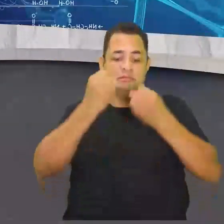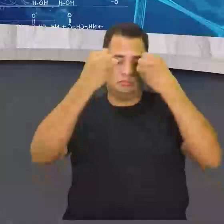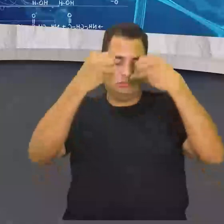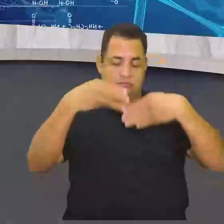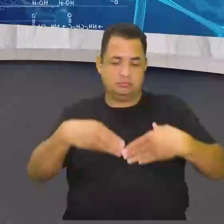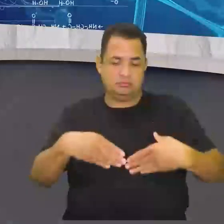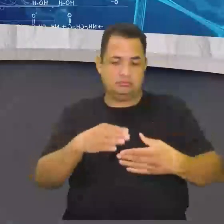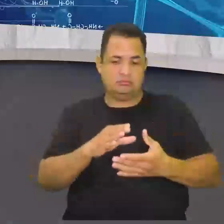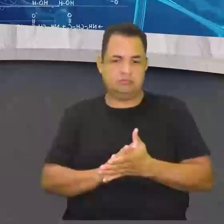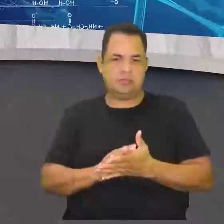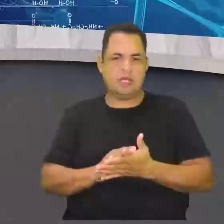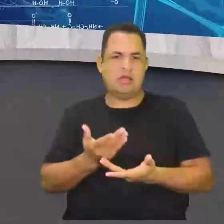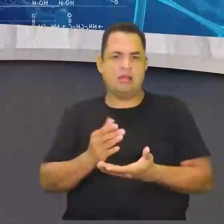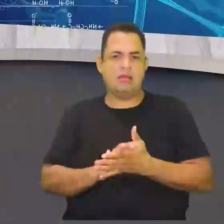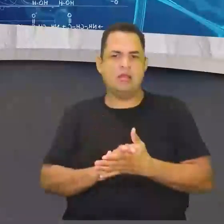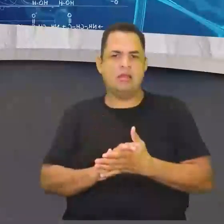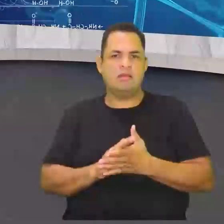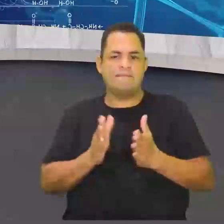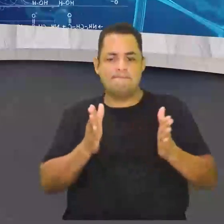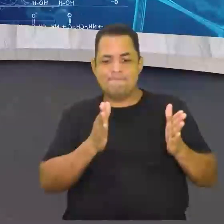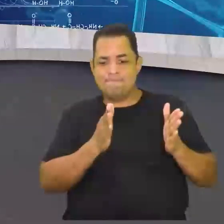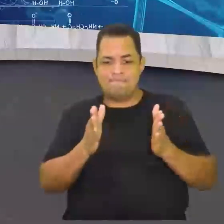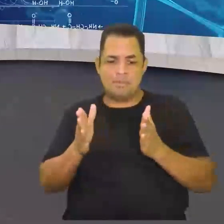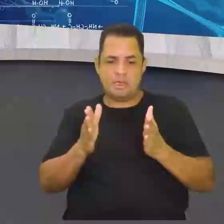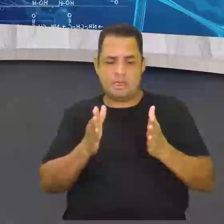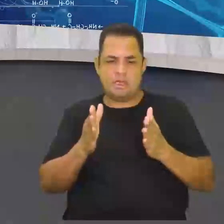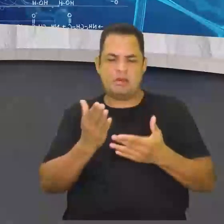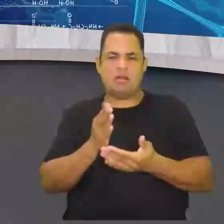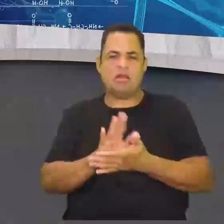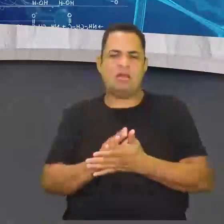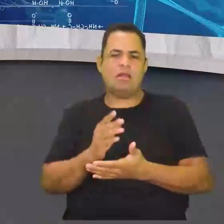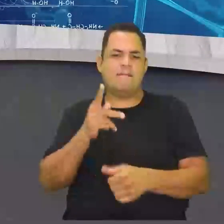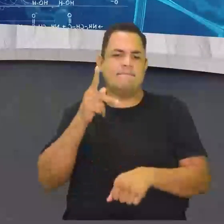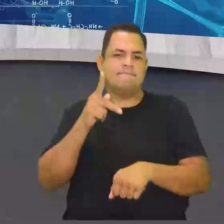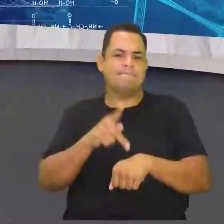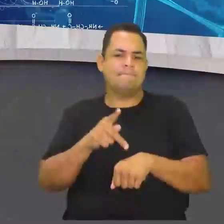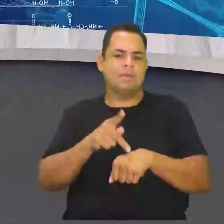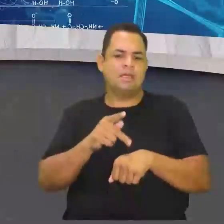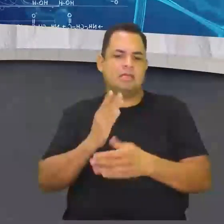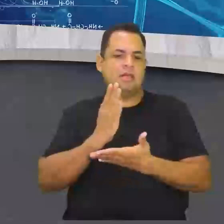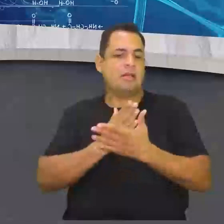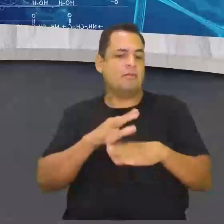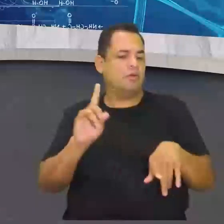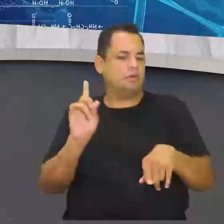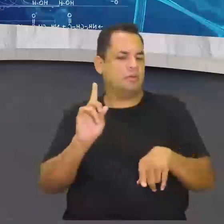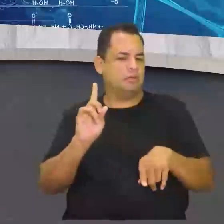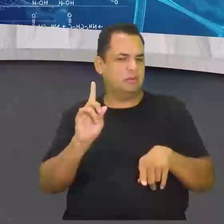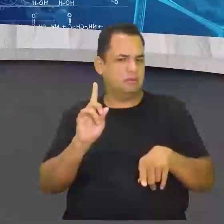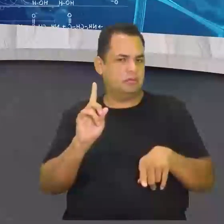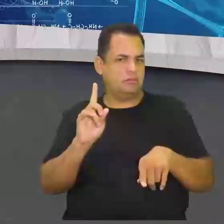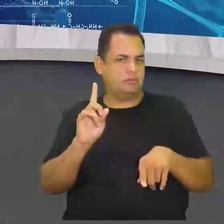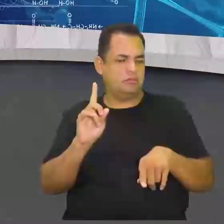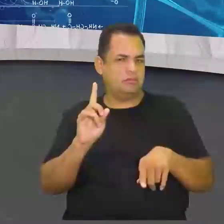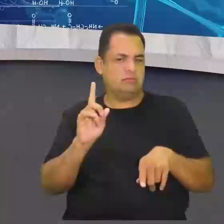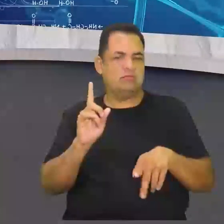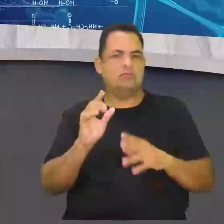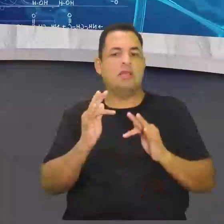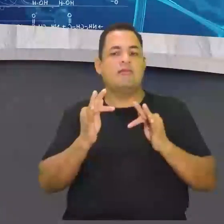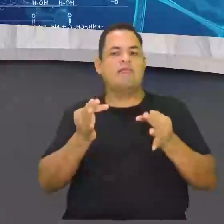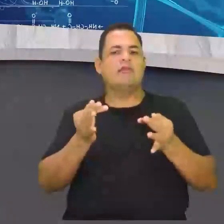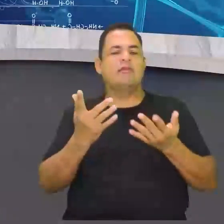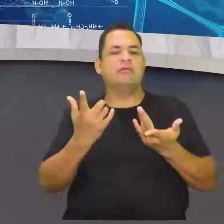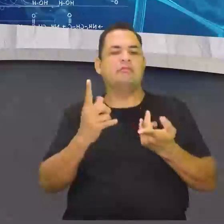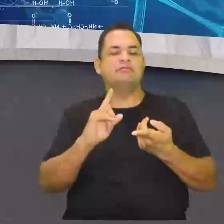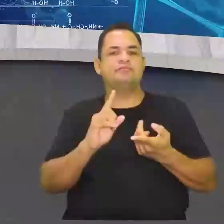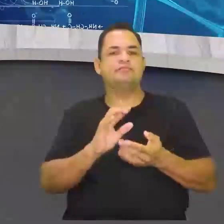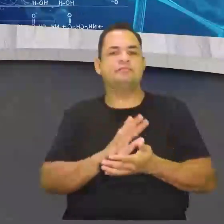falou que a Era da Pedra chegou ao fim, mas não porque as pedras se acabaram, certo? Daí ele